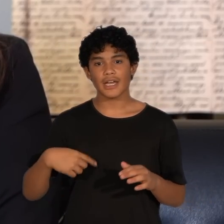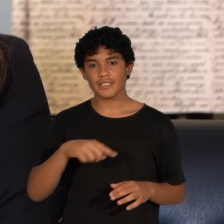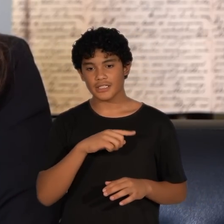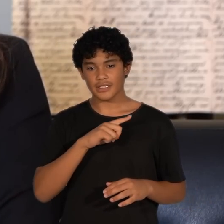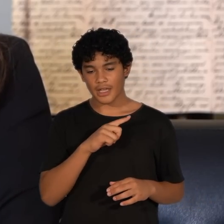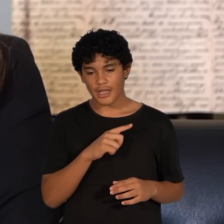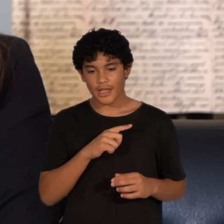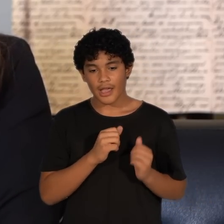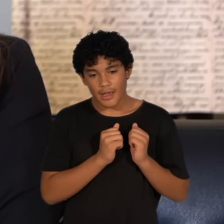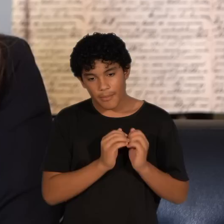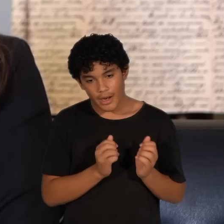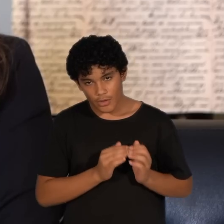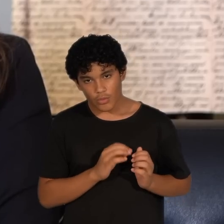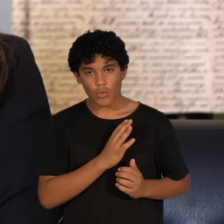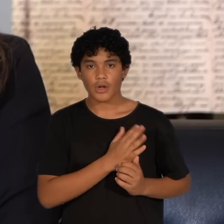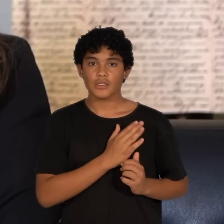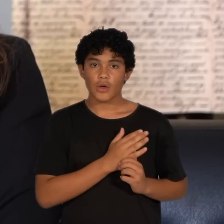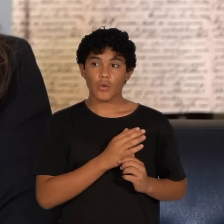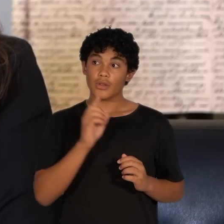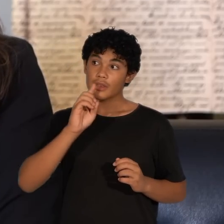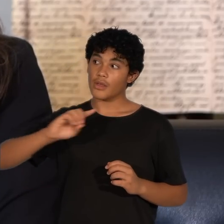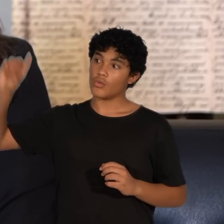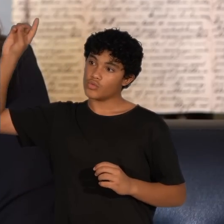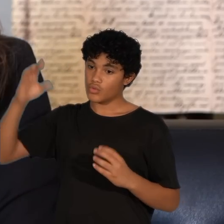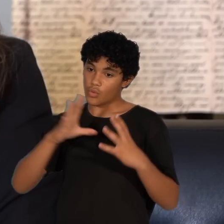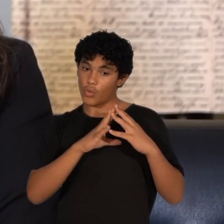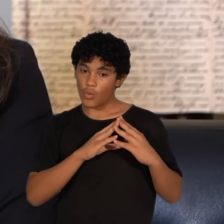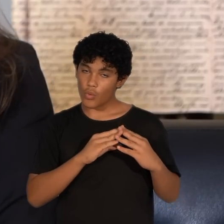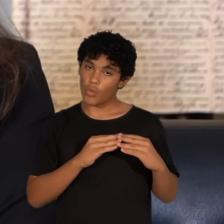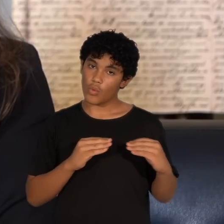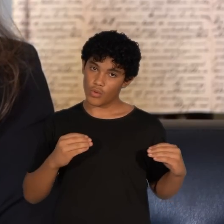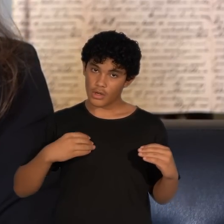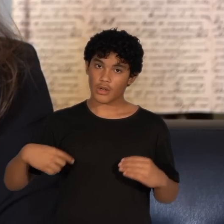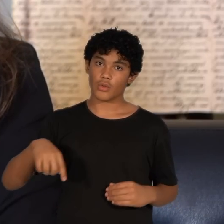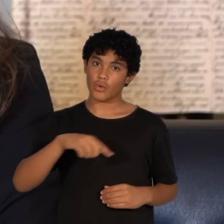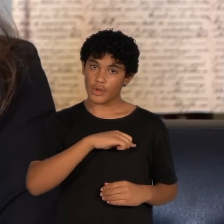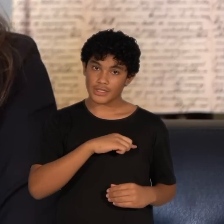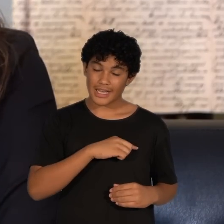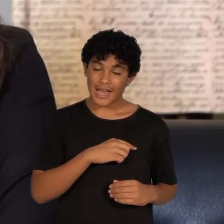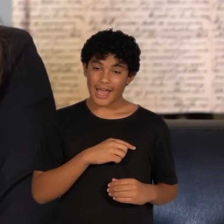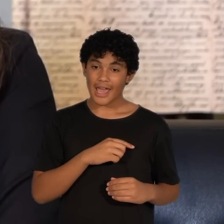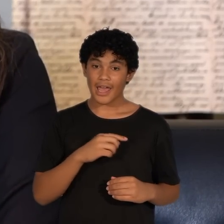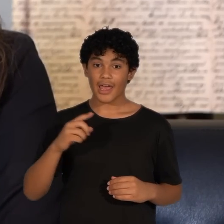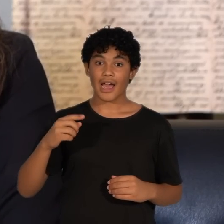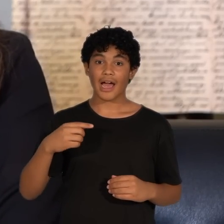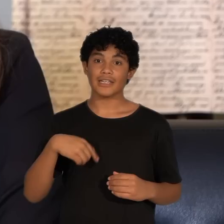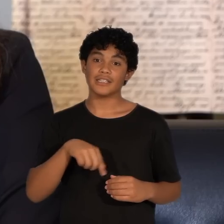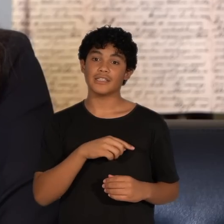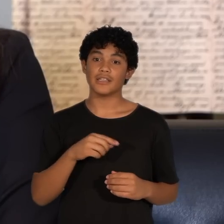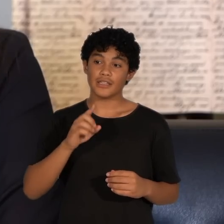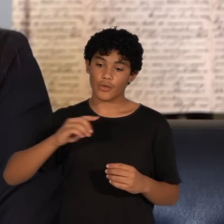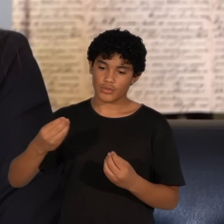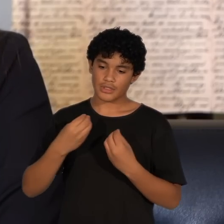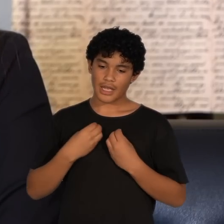Quando nós estamos quebrados, e Deus vem nos restaurando e colocando em nós, nós transbordamos, ou seja,